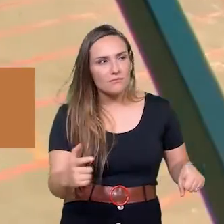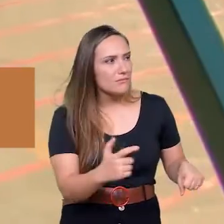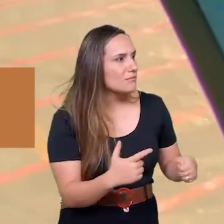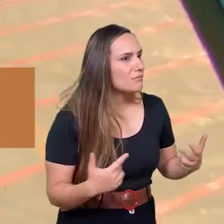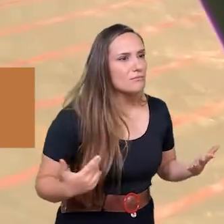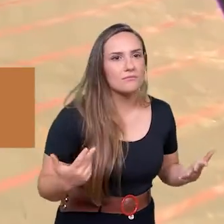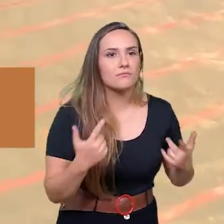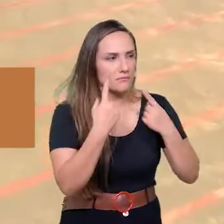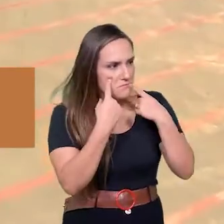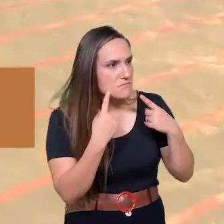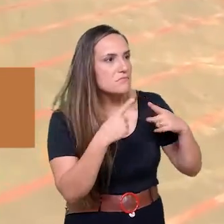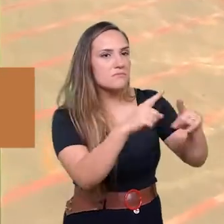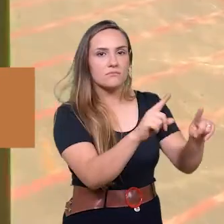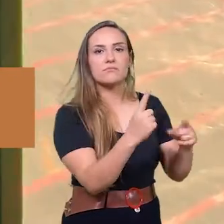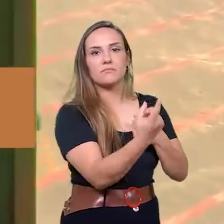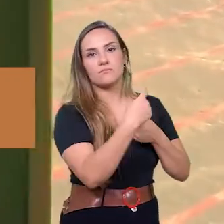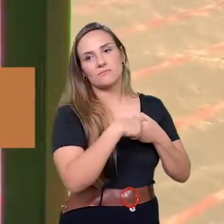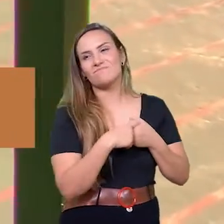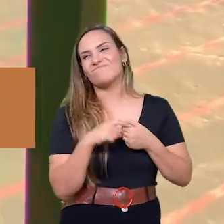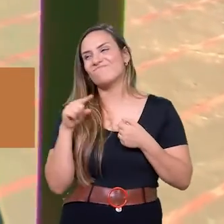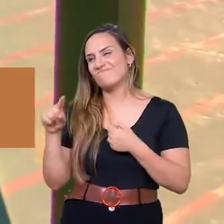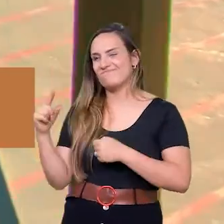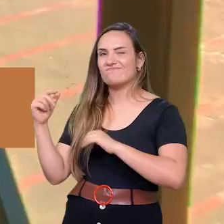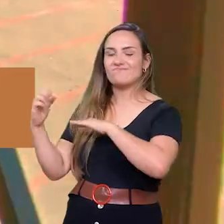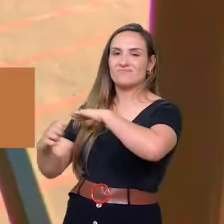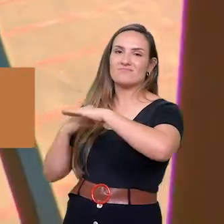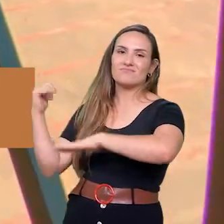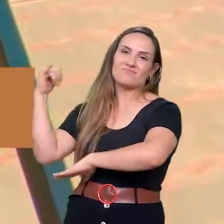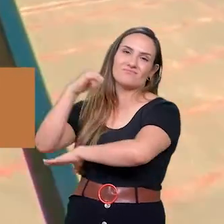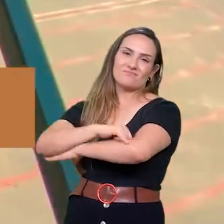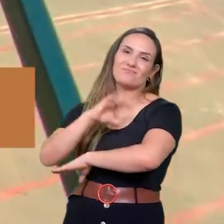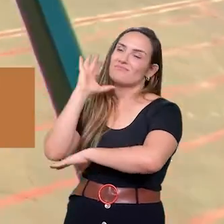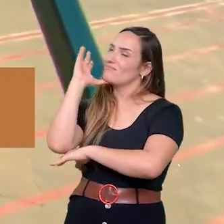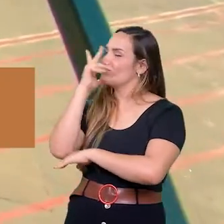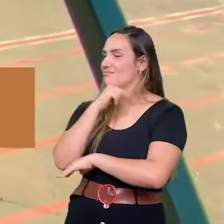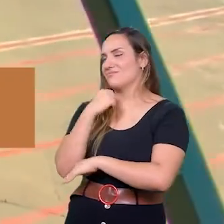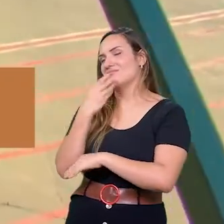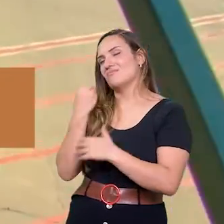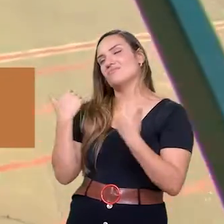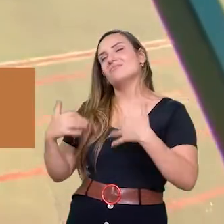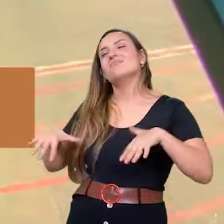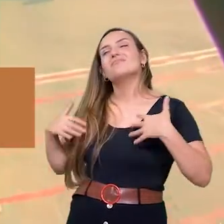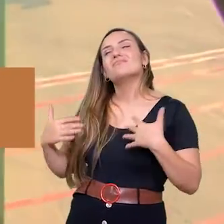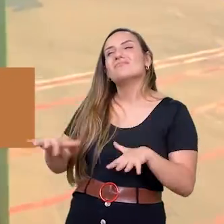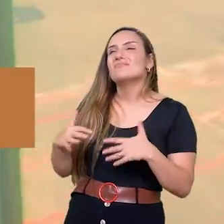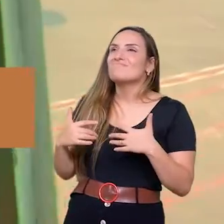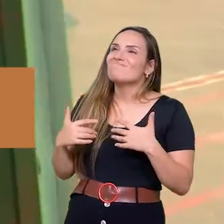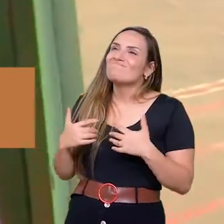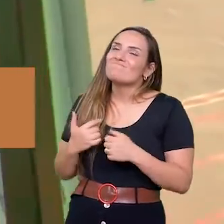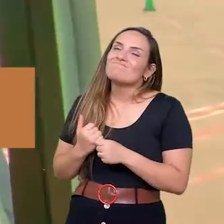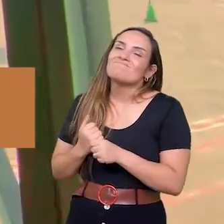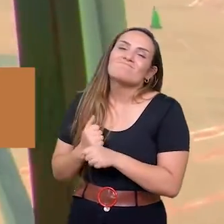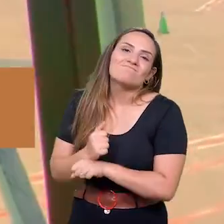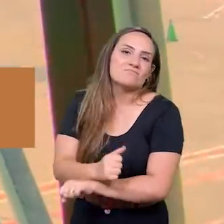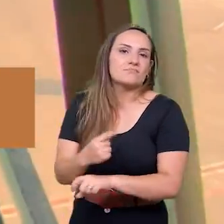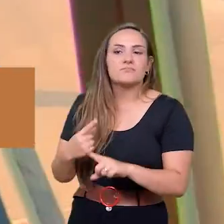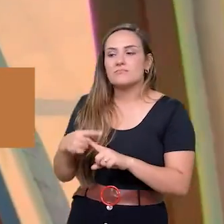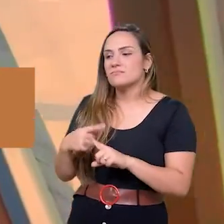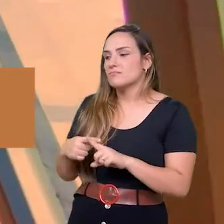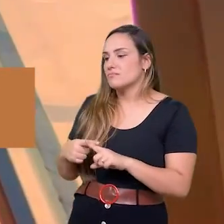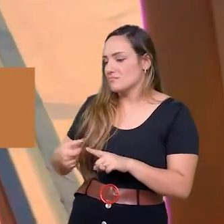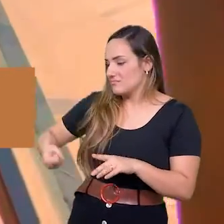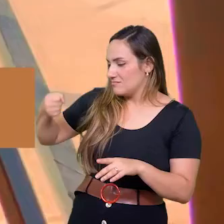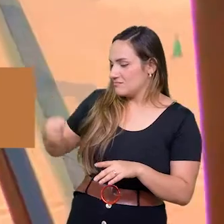não é difícil de fazer a reclamação. No aéreo, costuma ser bem desgastante, porque, além de tudo, a